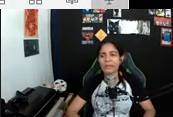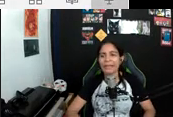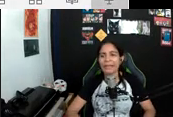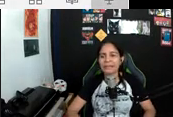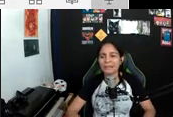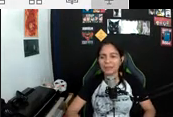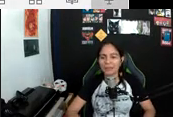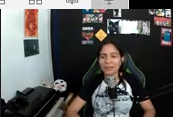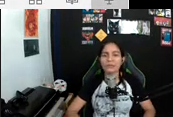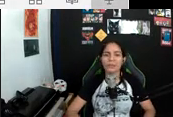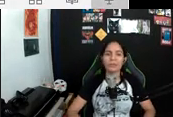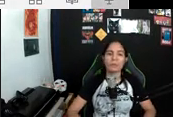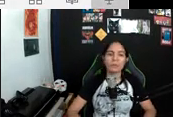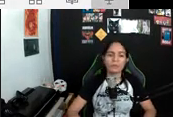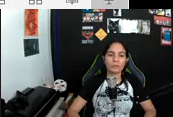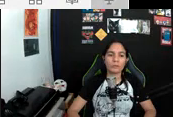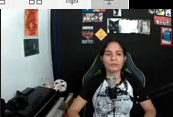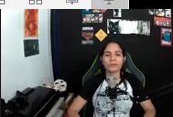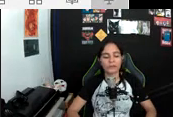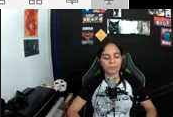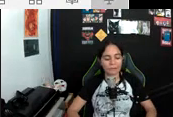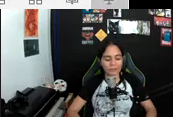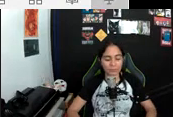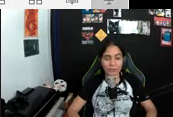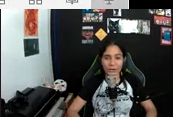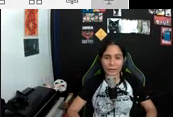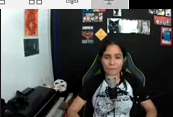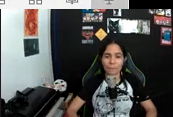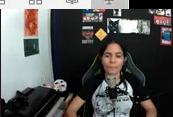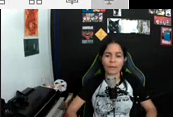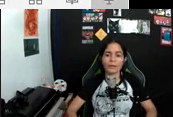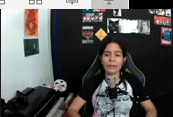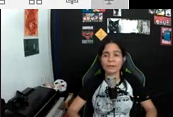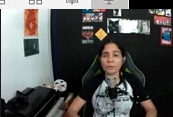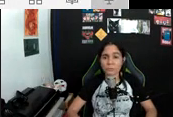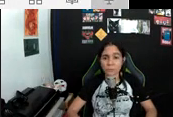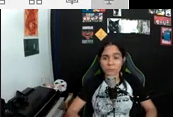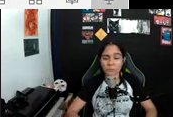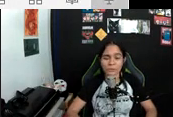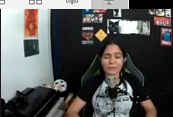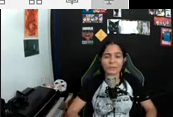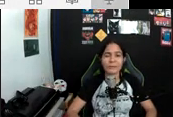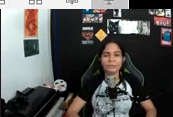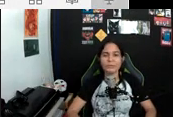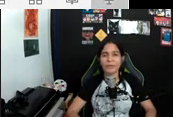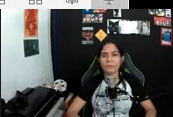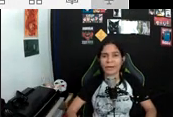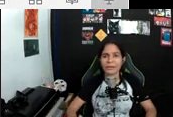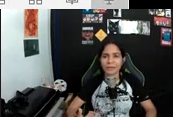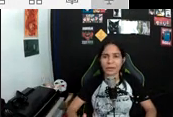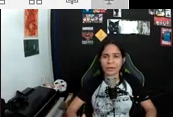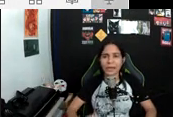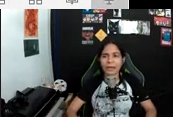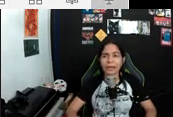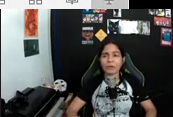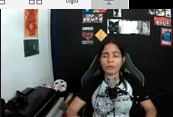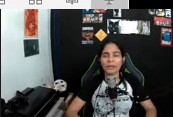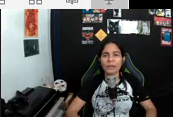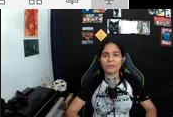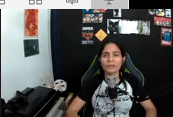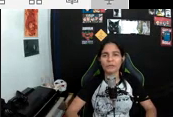cliente de decidir sobre sua pessoa, seu tratamento, seu bem-estar. Então, né, isso é um dos princípios da bioética